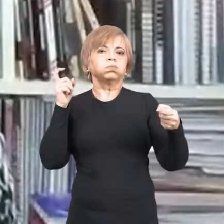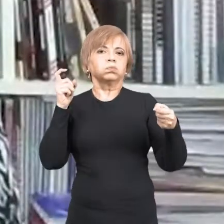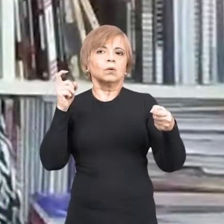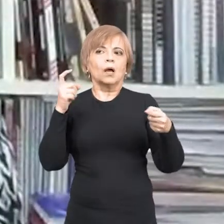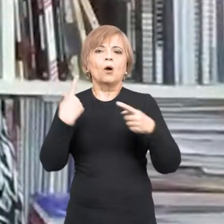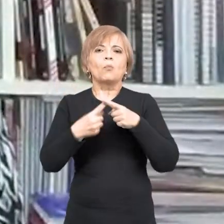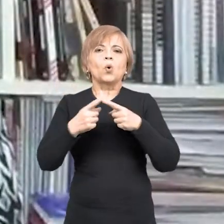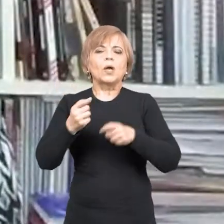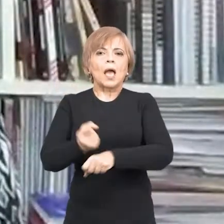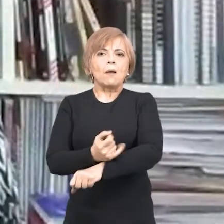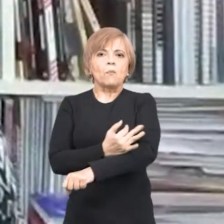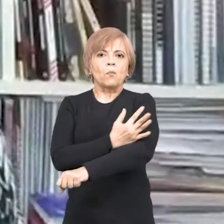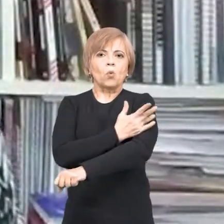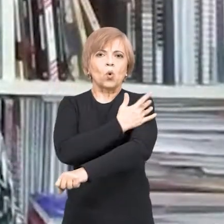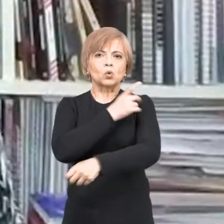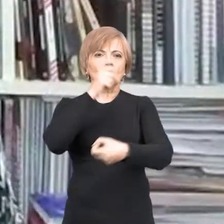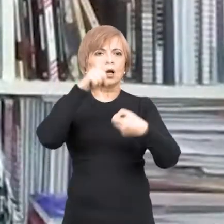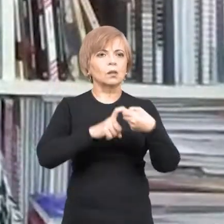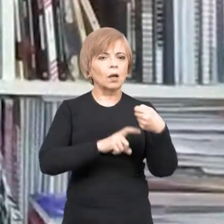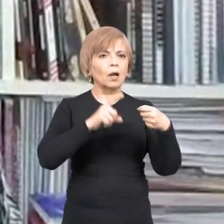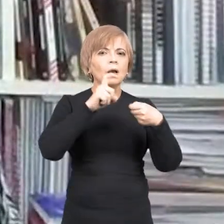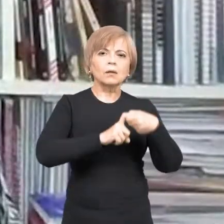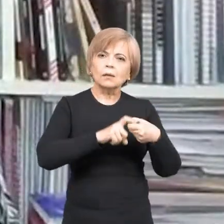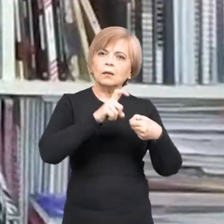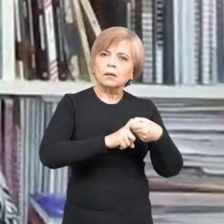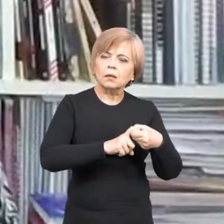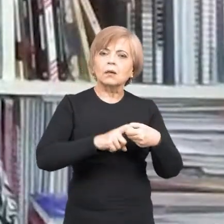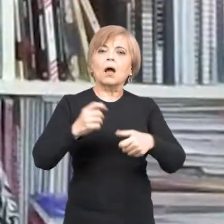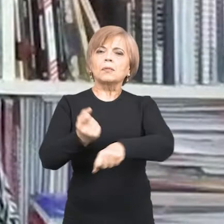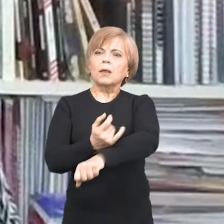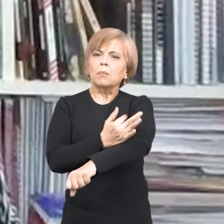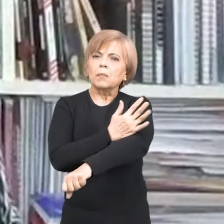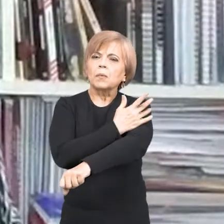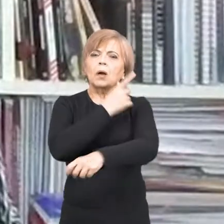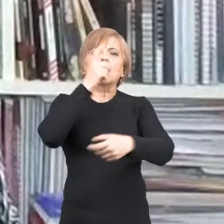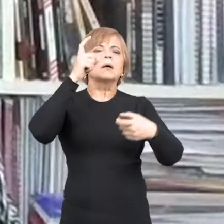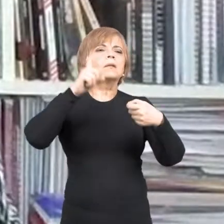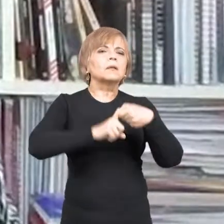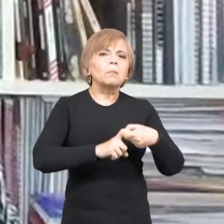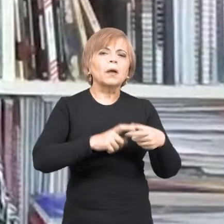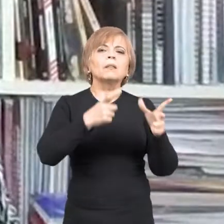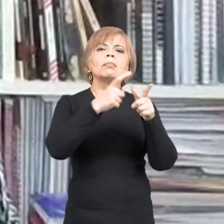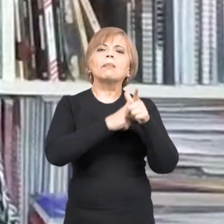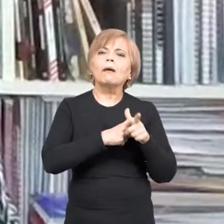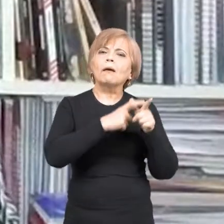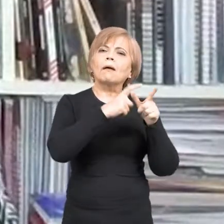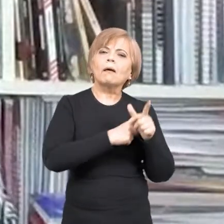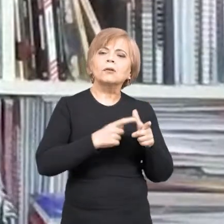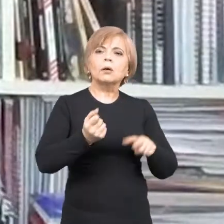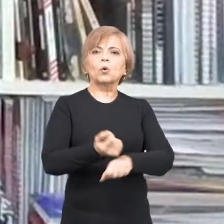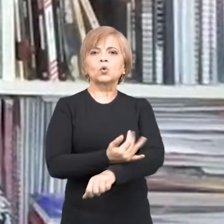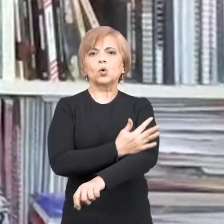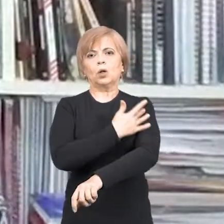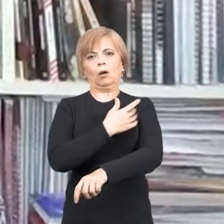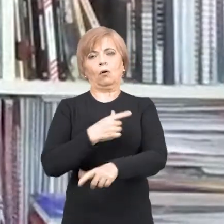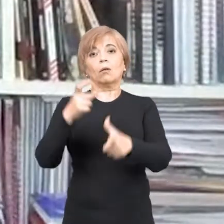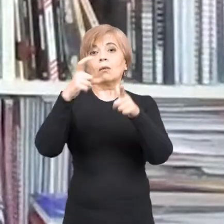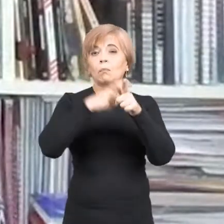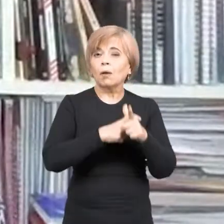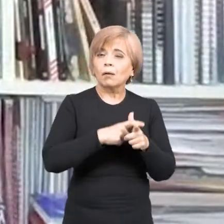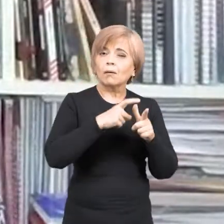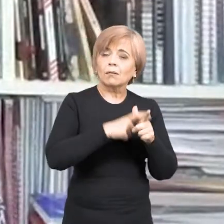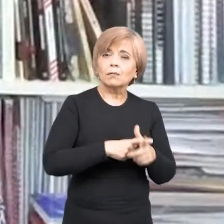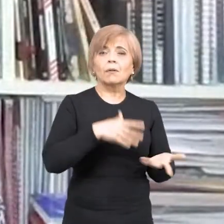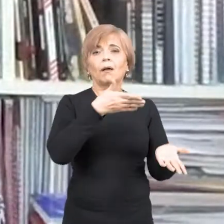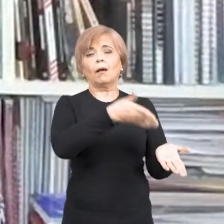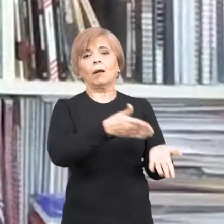está dependente emocionalmente, dependente financeiramente. E às vezes algumas pessoas falam o seguinte: essa mulher não sai